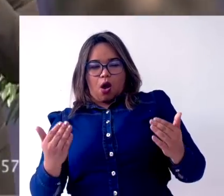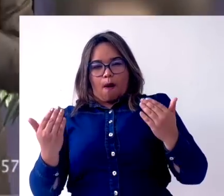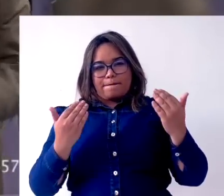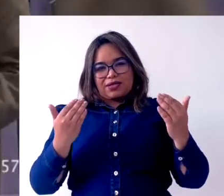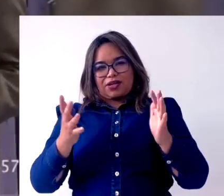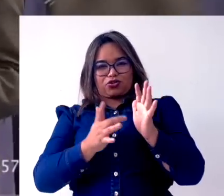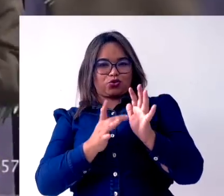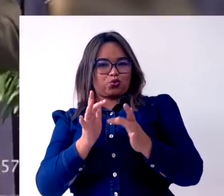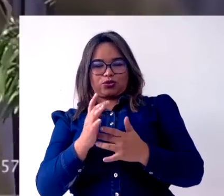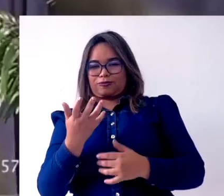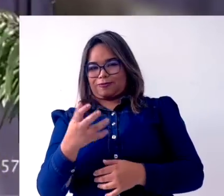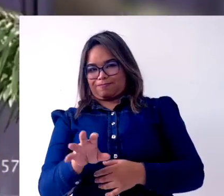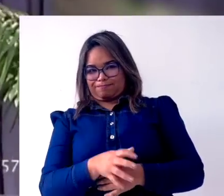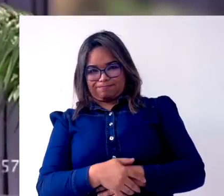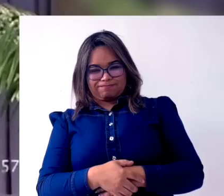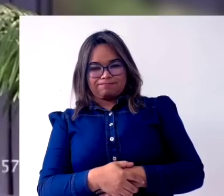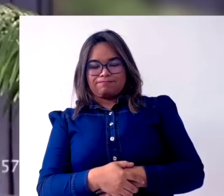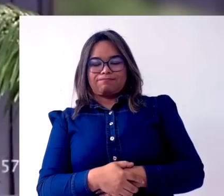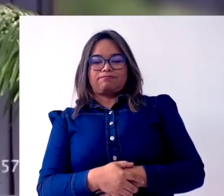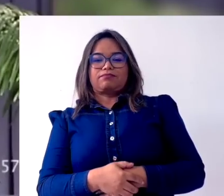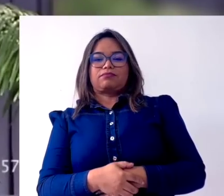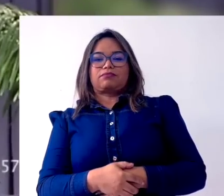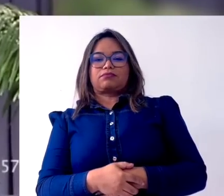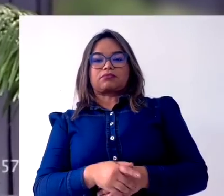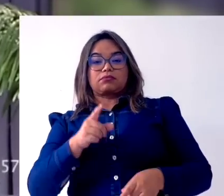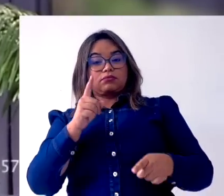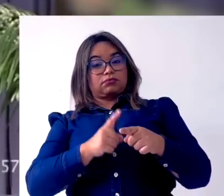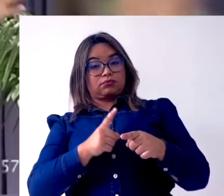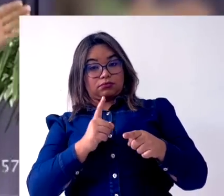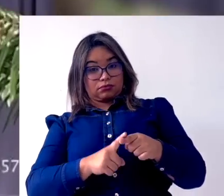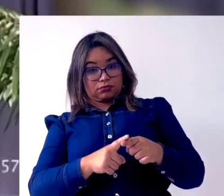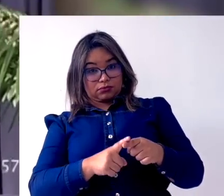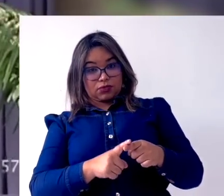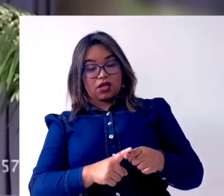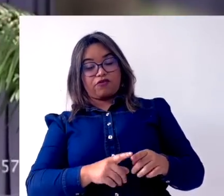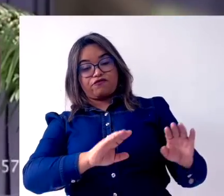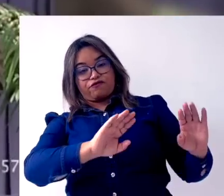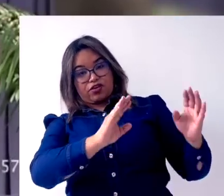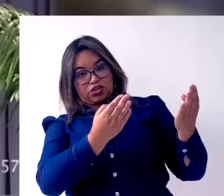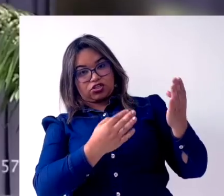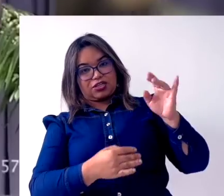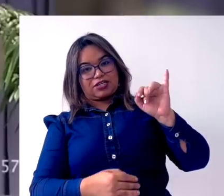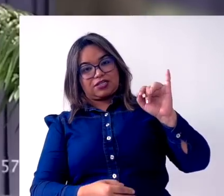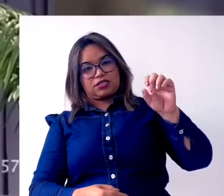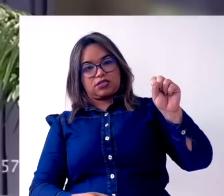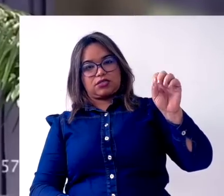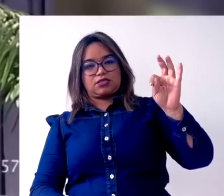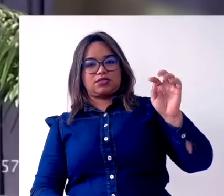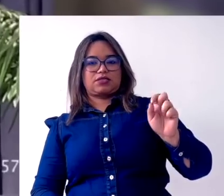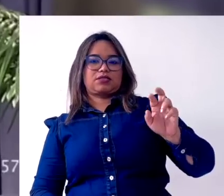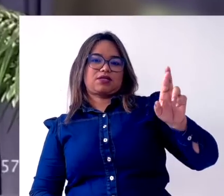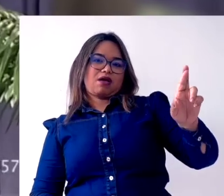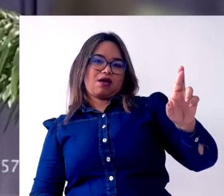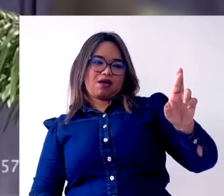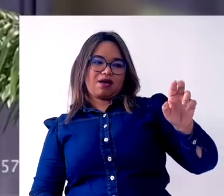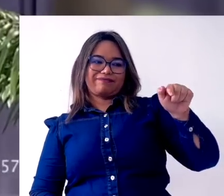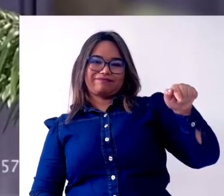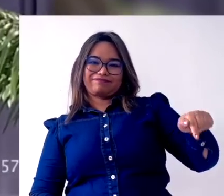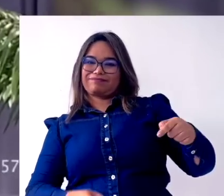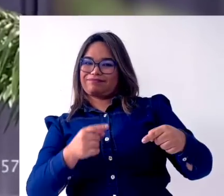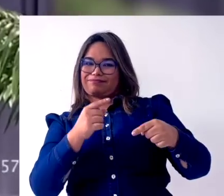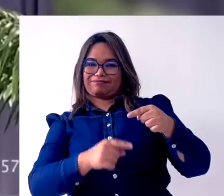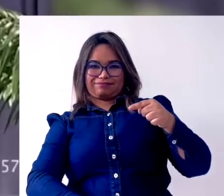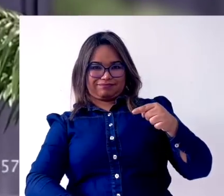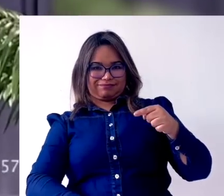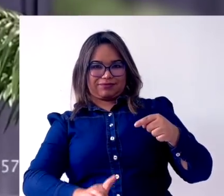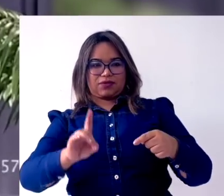morreu por nós. Eles servem uma outra coisa. Ishtar é uma festa pagã. Então ele mudou os dias da festa. Ele